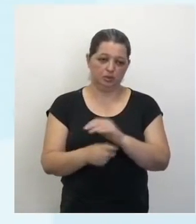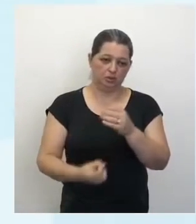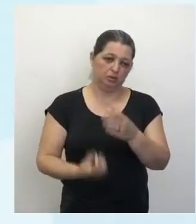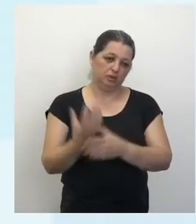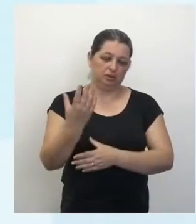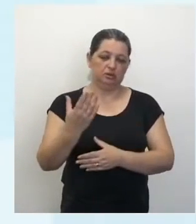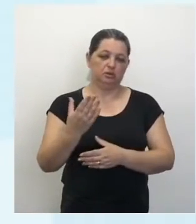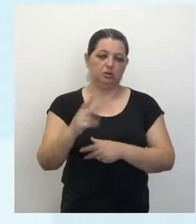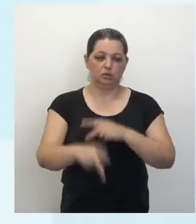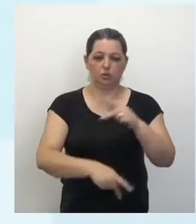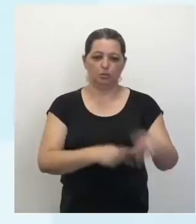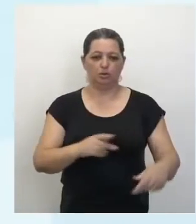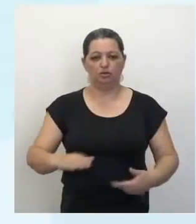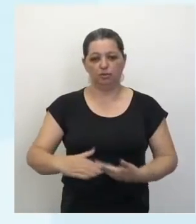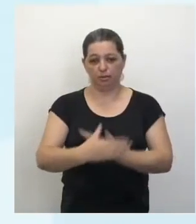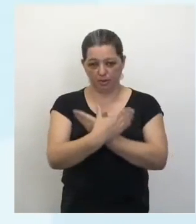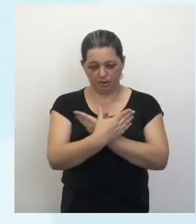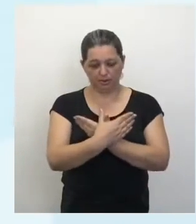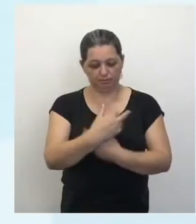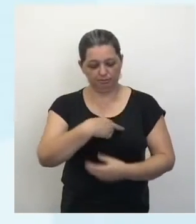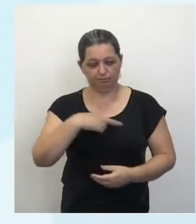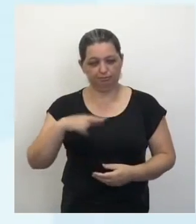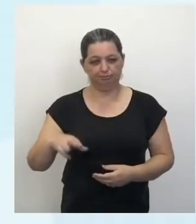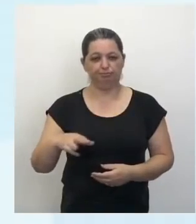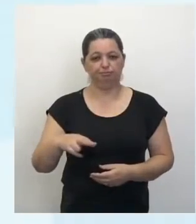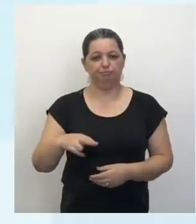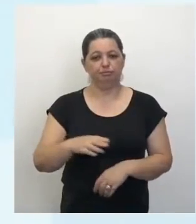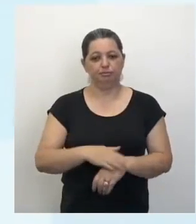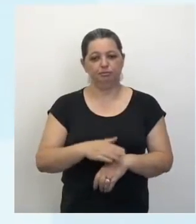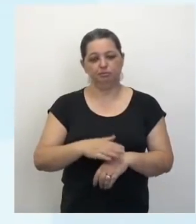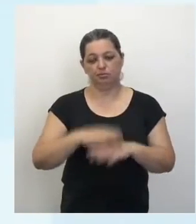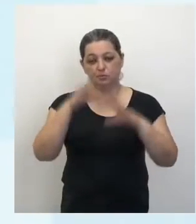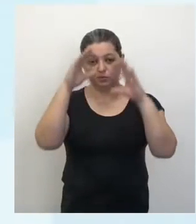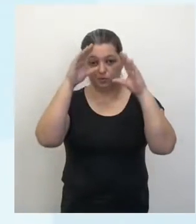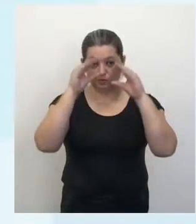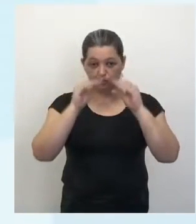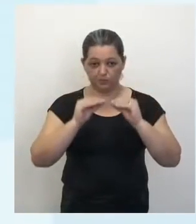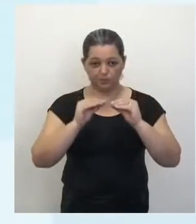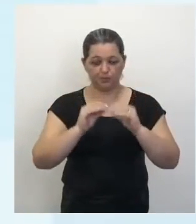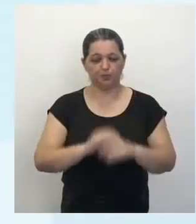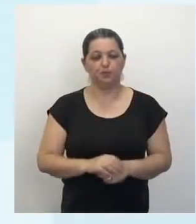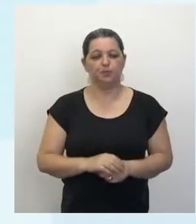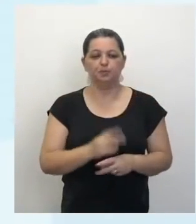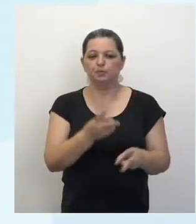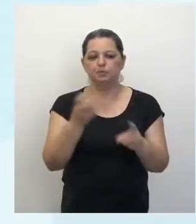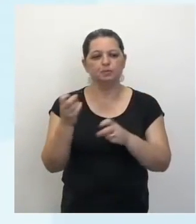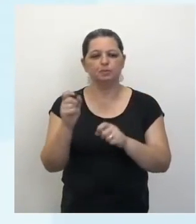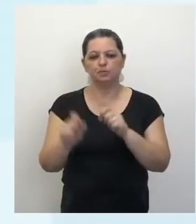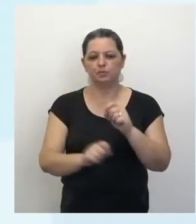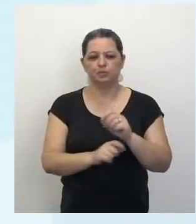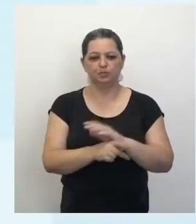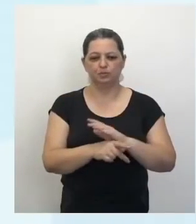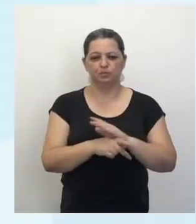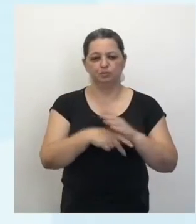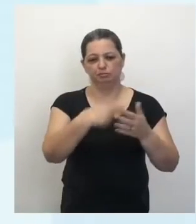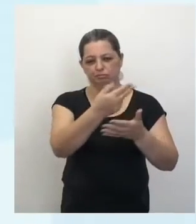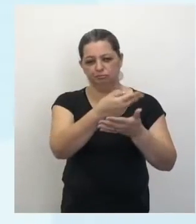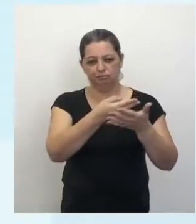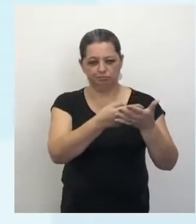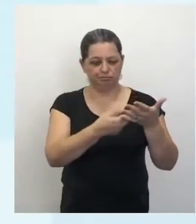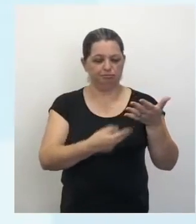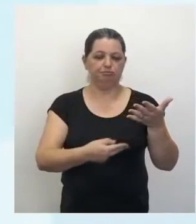rituais religiosos que eram realizados à noite. Isso pode ser observado nas gravuras que aparecem em